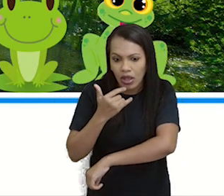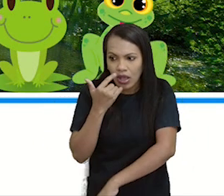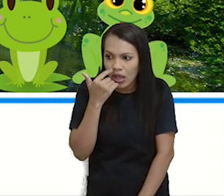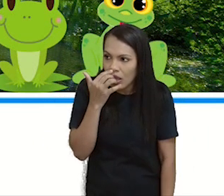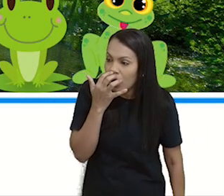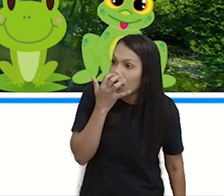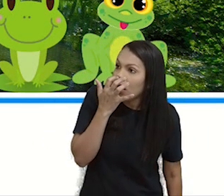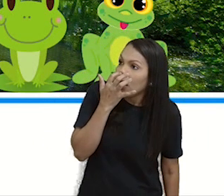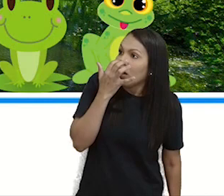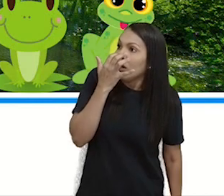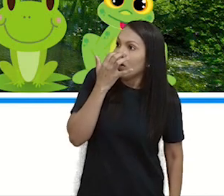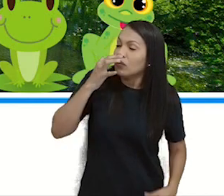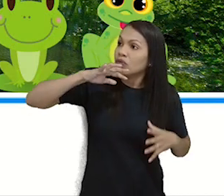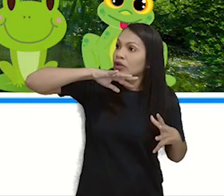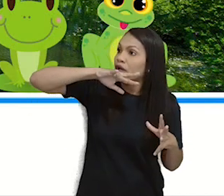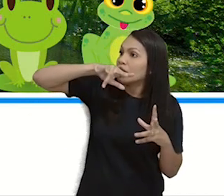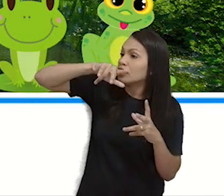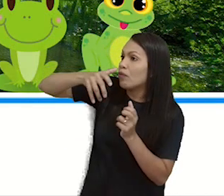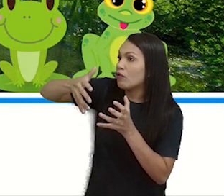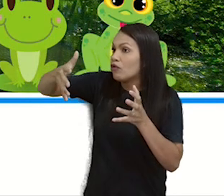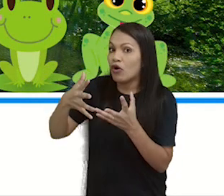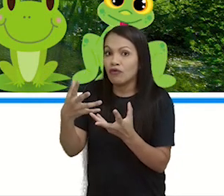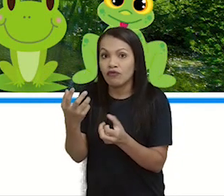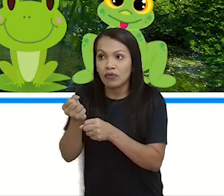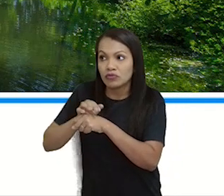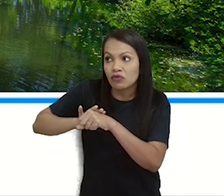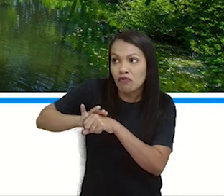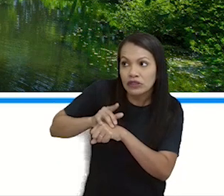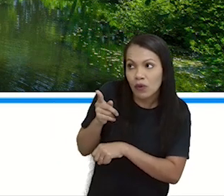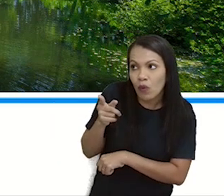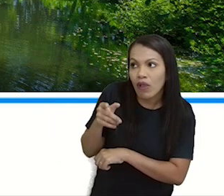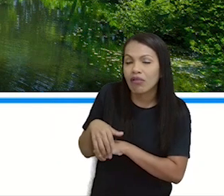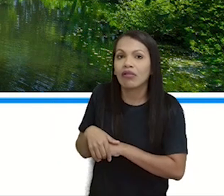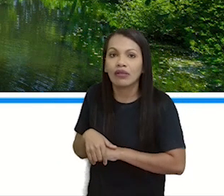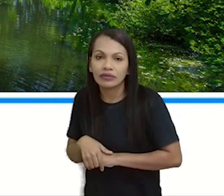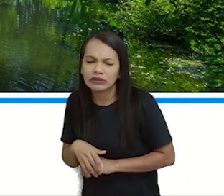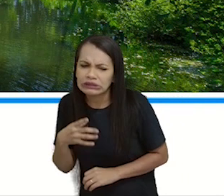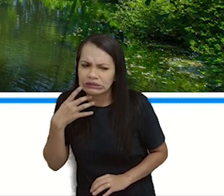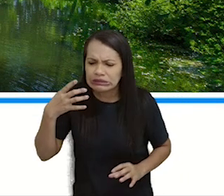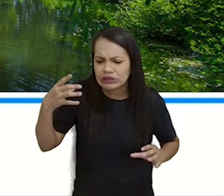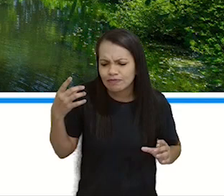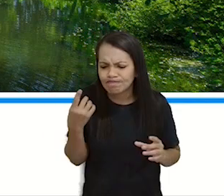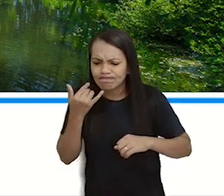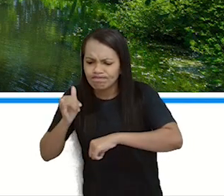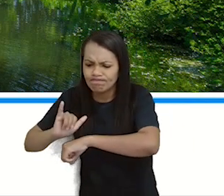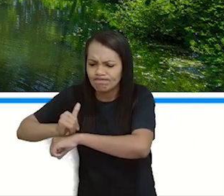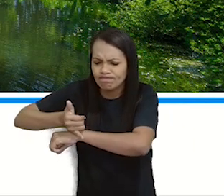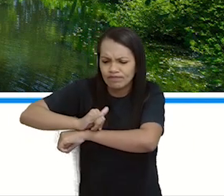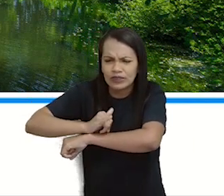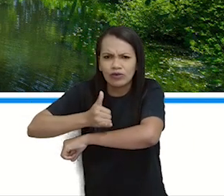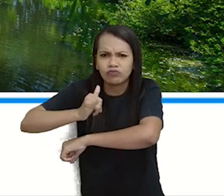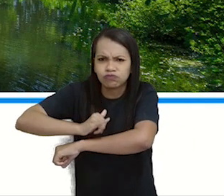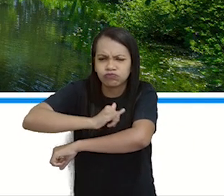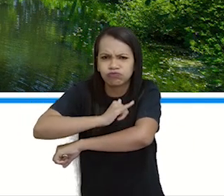que animal grandão, vamos lá falar com ele. E aí se aproximaram, contaram para o boi tudo o que